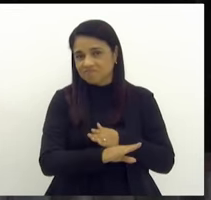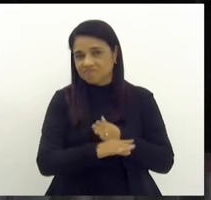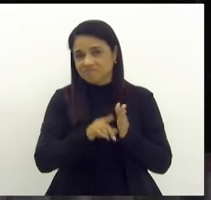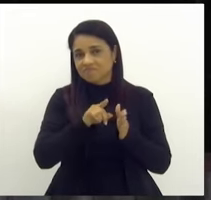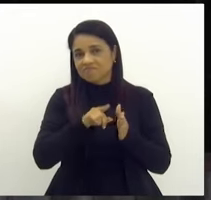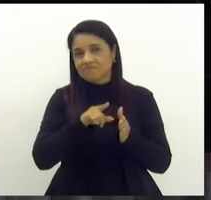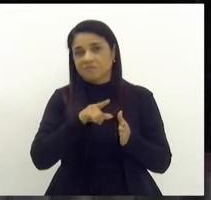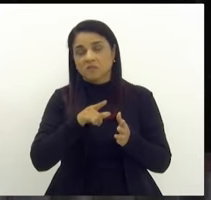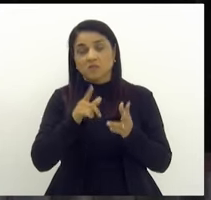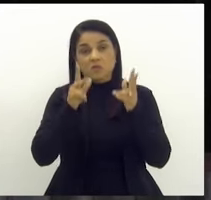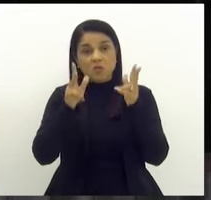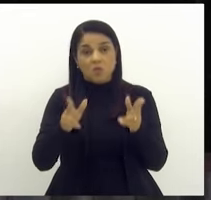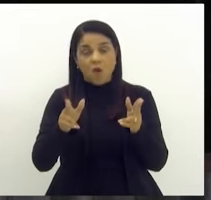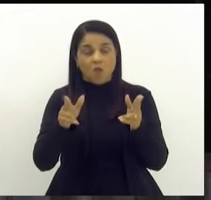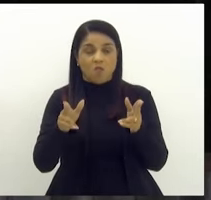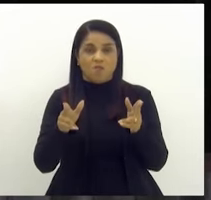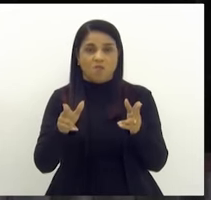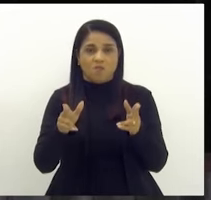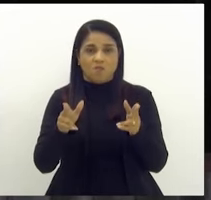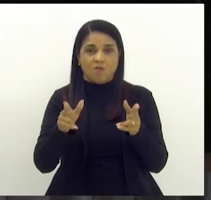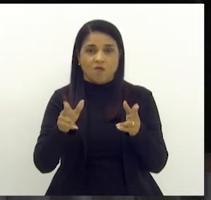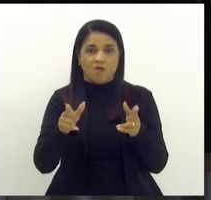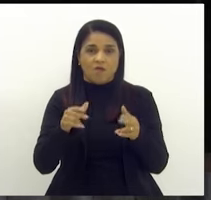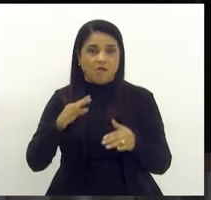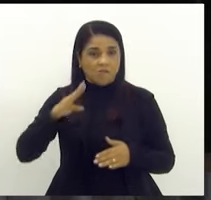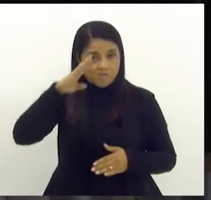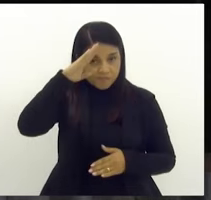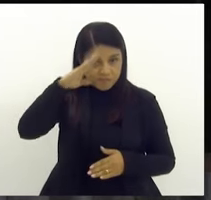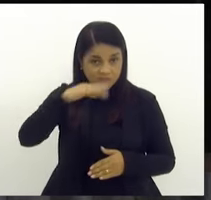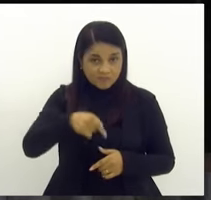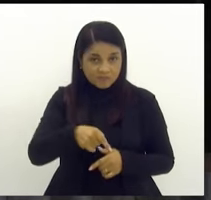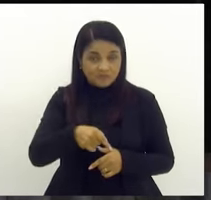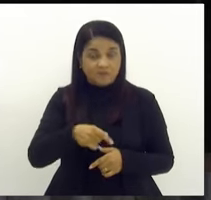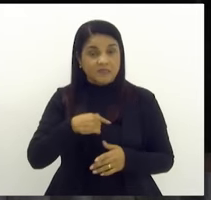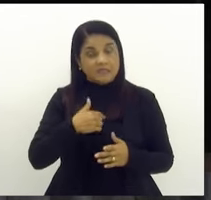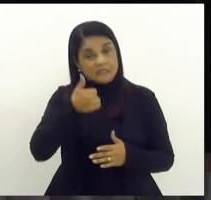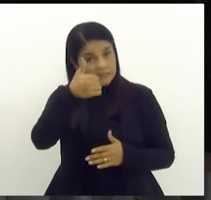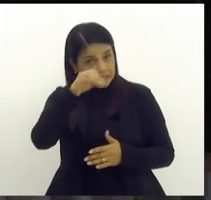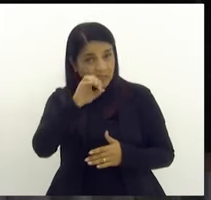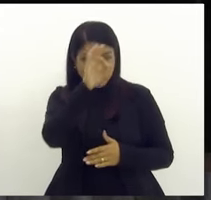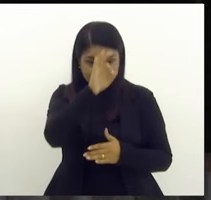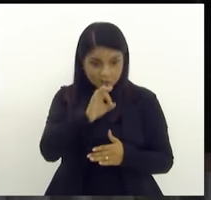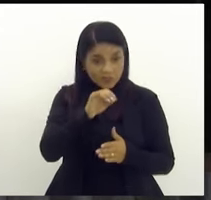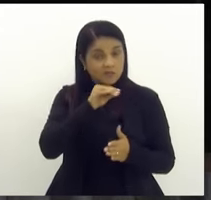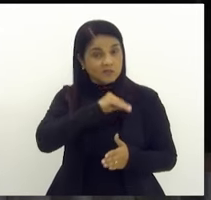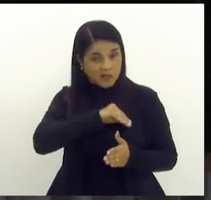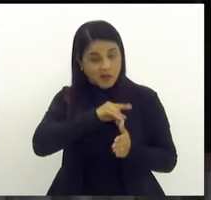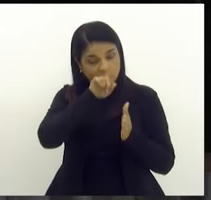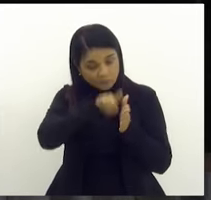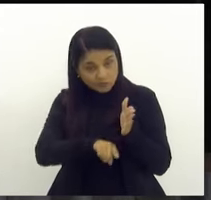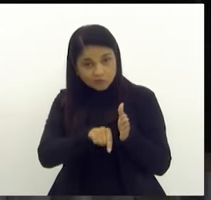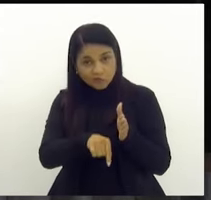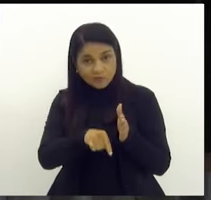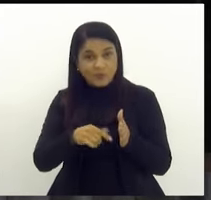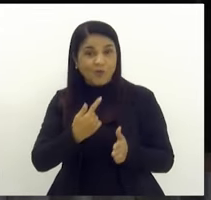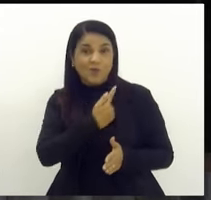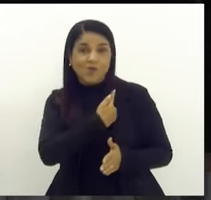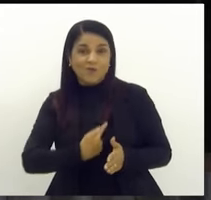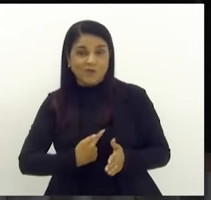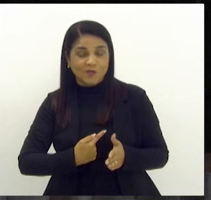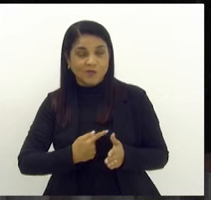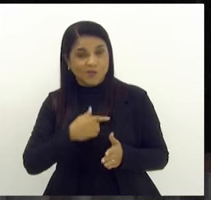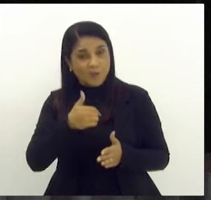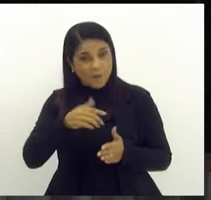proporção que o funcionário então o prazo ele tira lá 10% do salário dele o governador tem que botar 10% e não vai botar